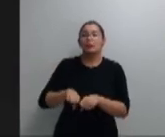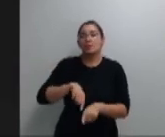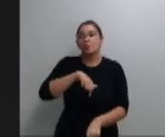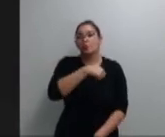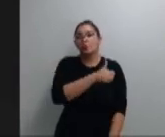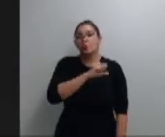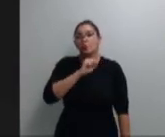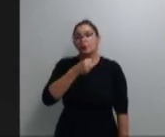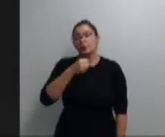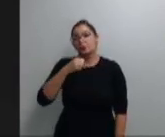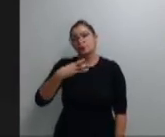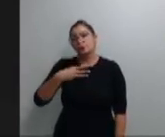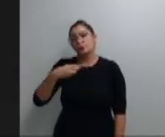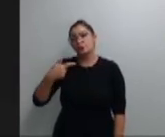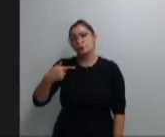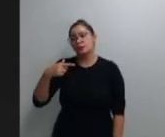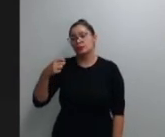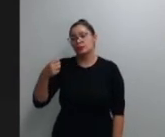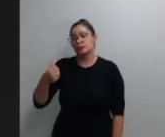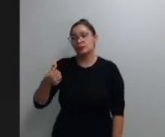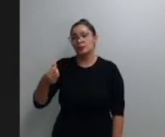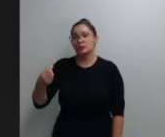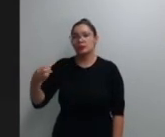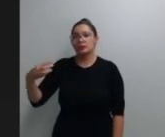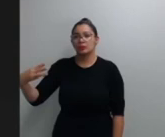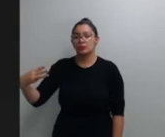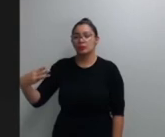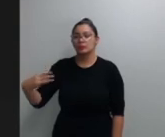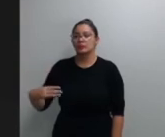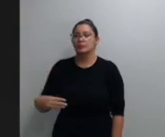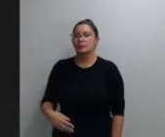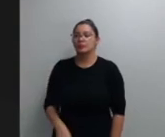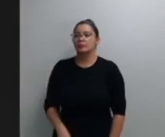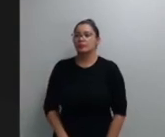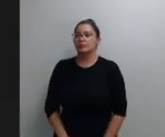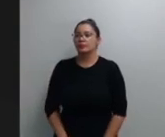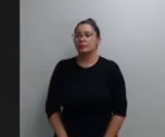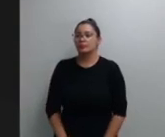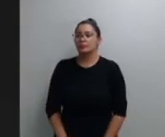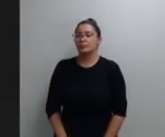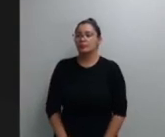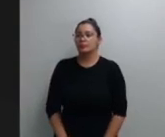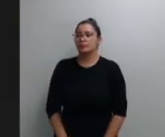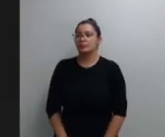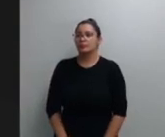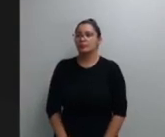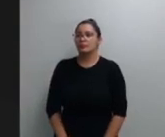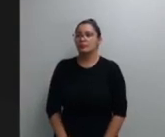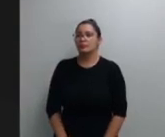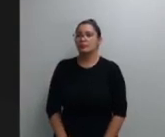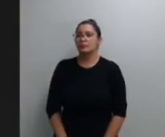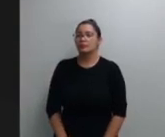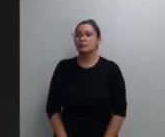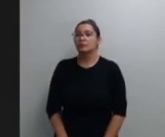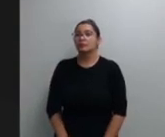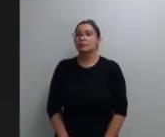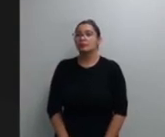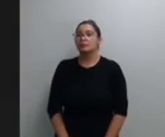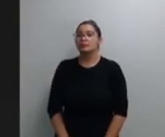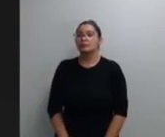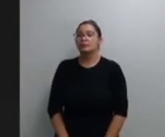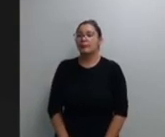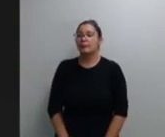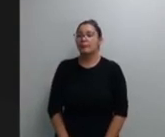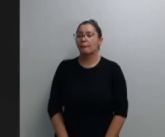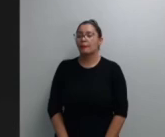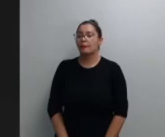do Rio Grande do Sul eu fico vencido agora que eu tô vendo que é agravo então não vai dar pra chamar deixa eu só